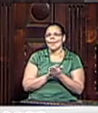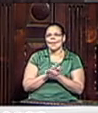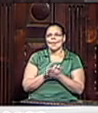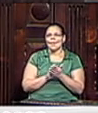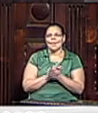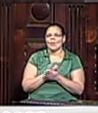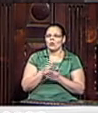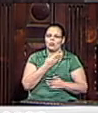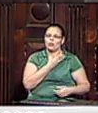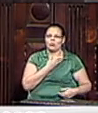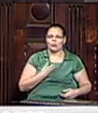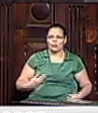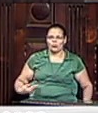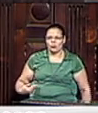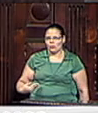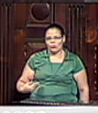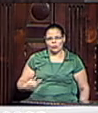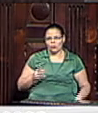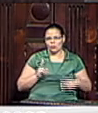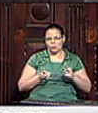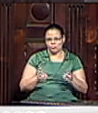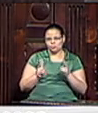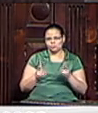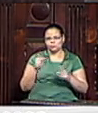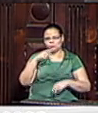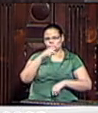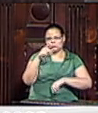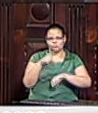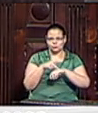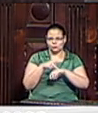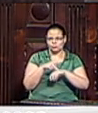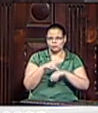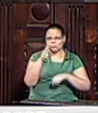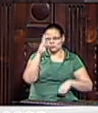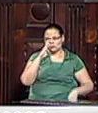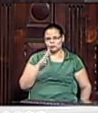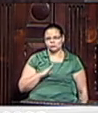de governar esse